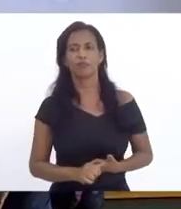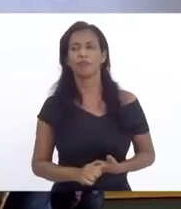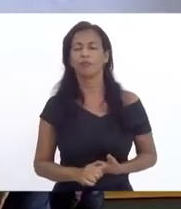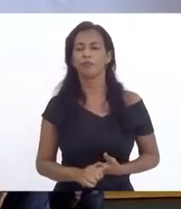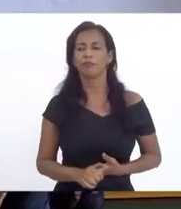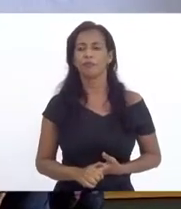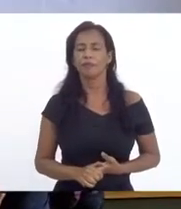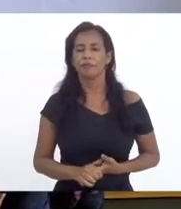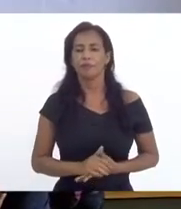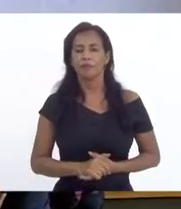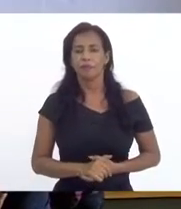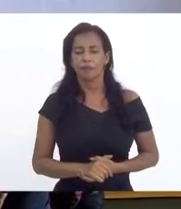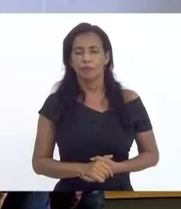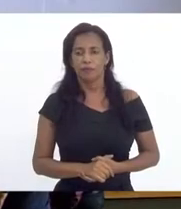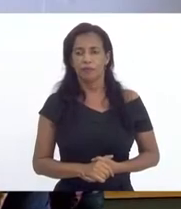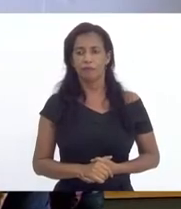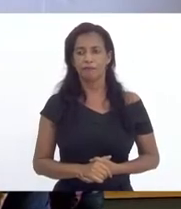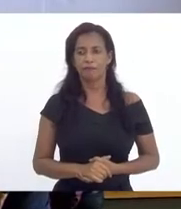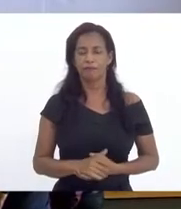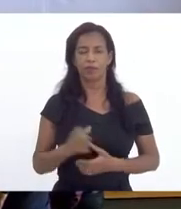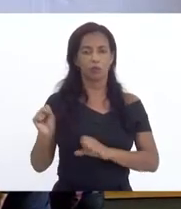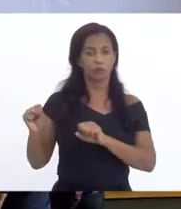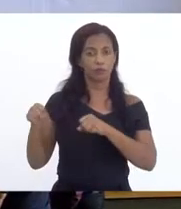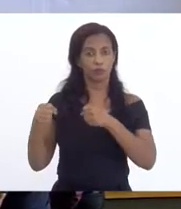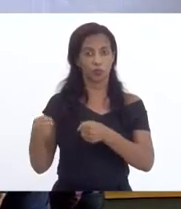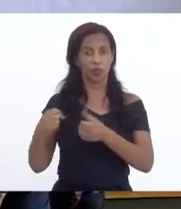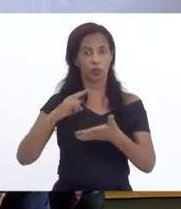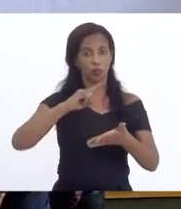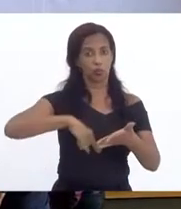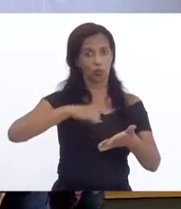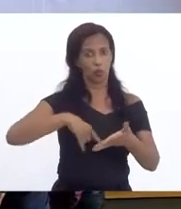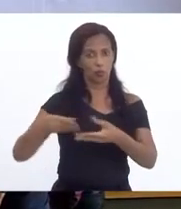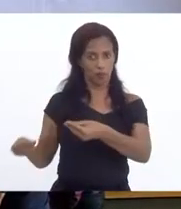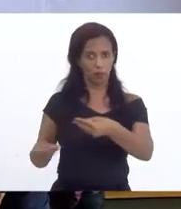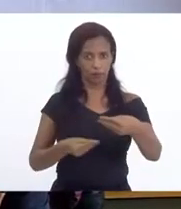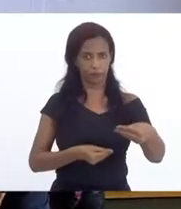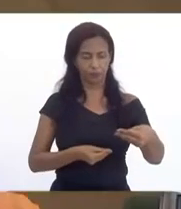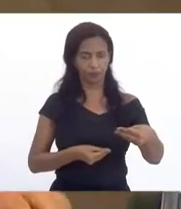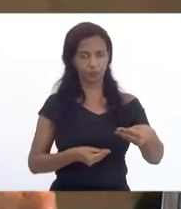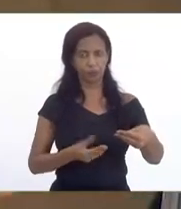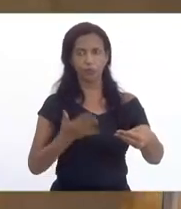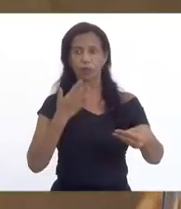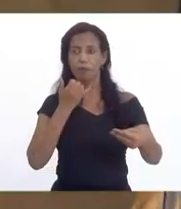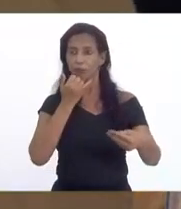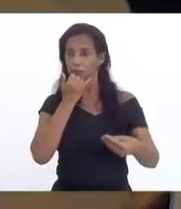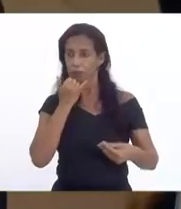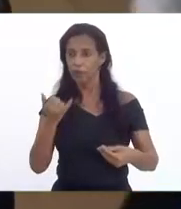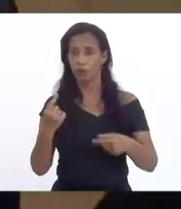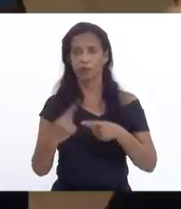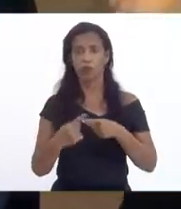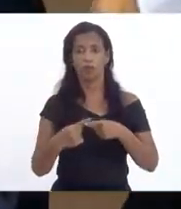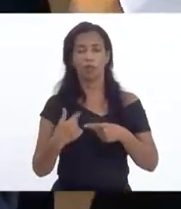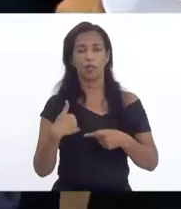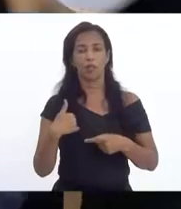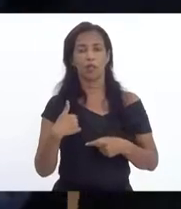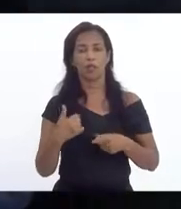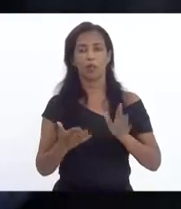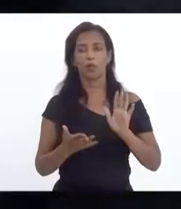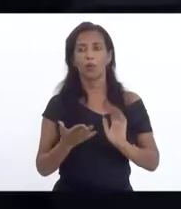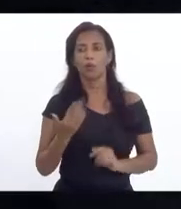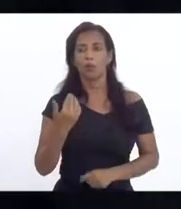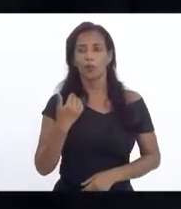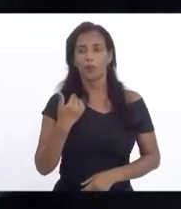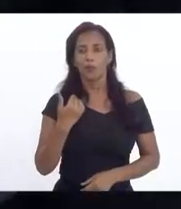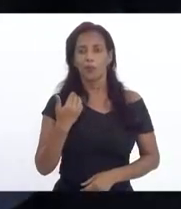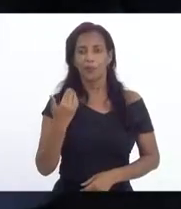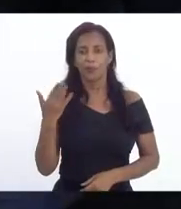aqui sobre as potencialidades do documento que eu recebi aqui. Então, peço perdão, porque eu prometi que o Thierry